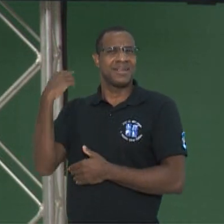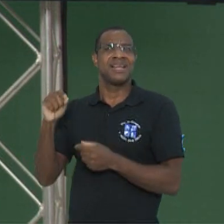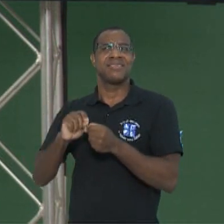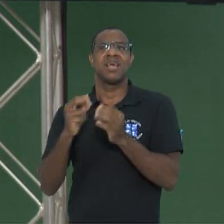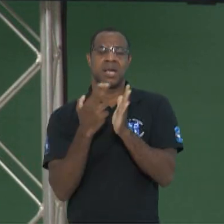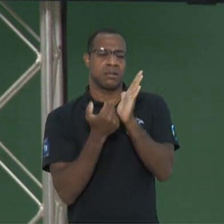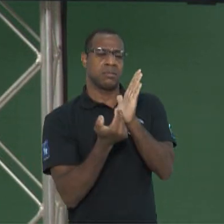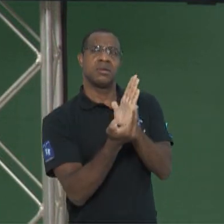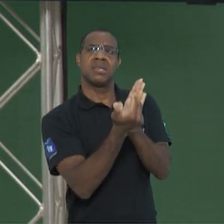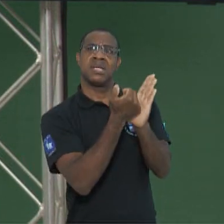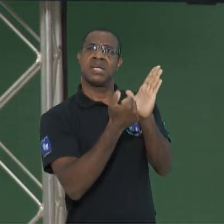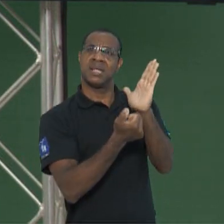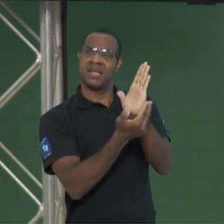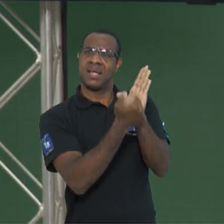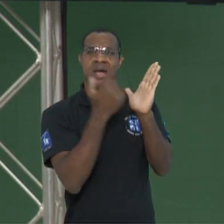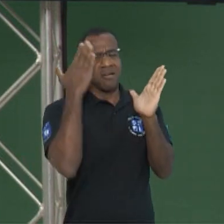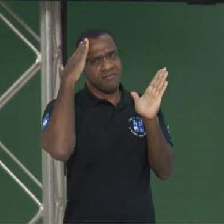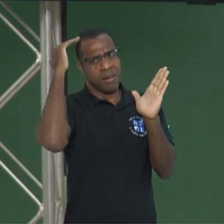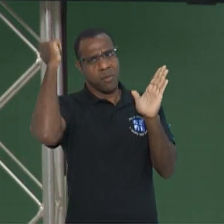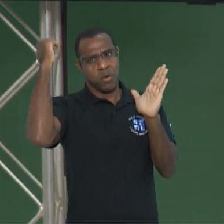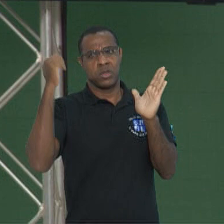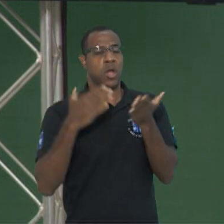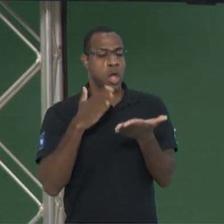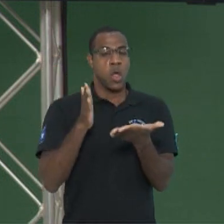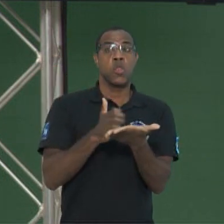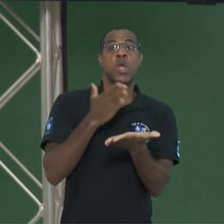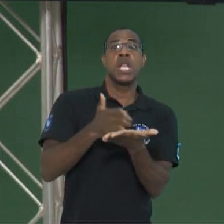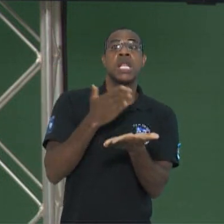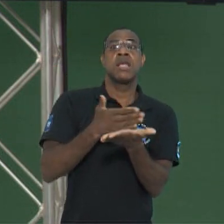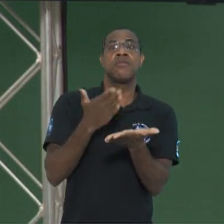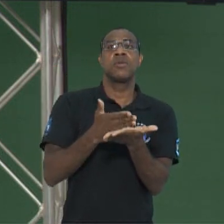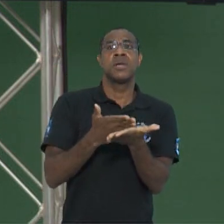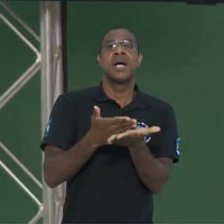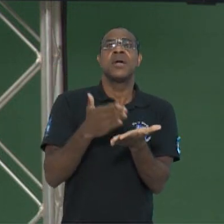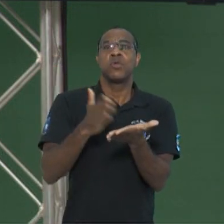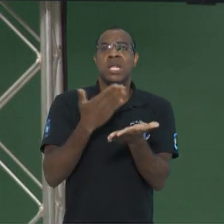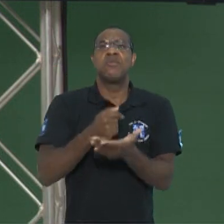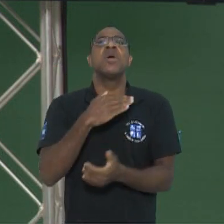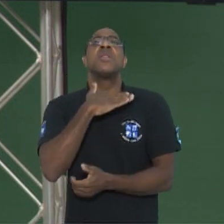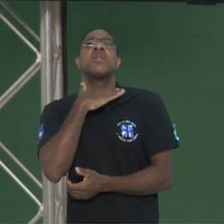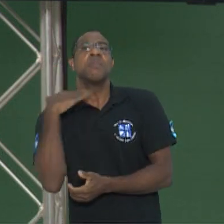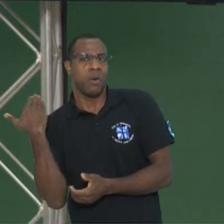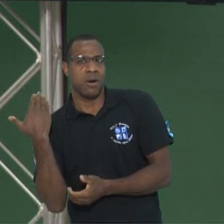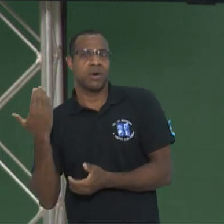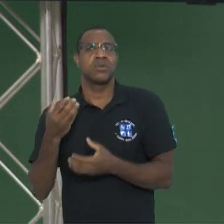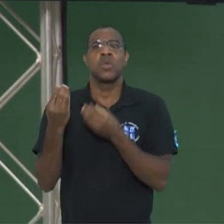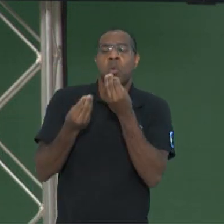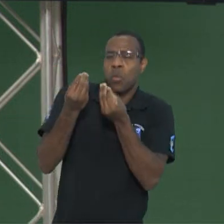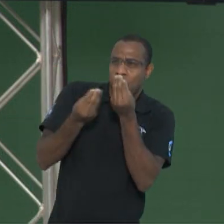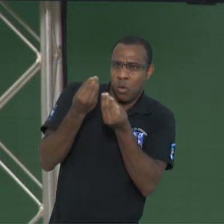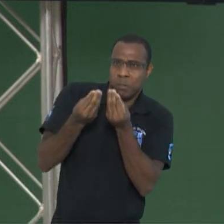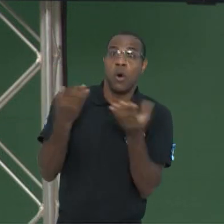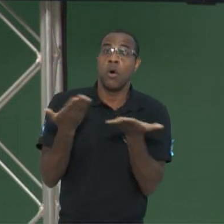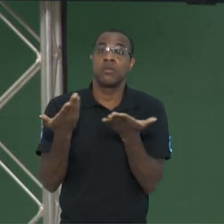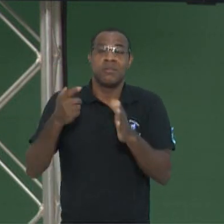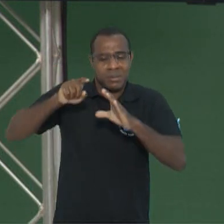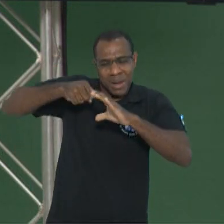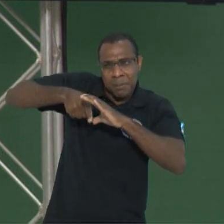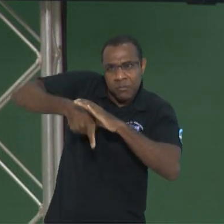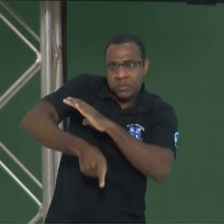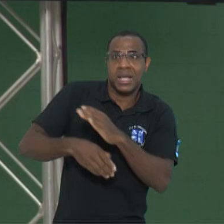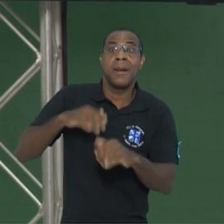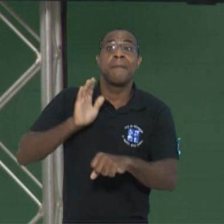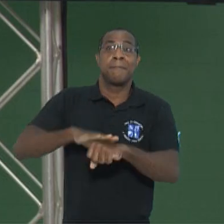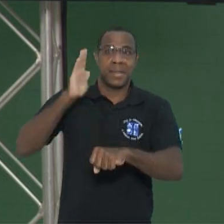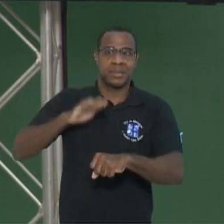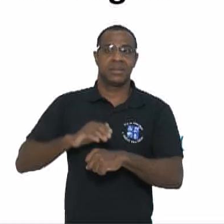famoso do Livro dos Mortos, e hoje nós vamos discutir um pouquinho como que era esse julgamento, enfim, vamos aprofundar um pouquinho mais esse